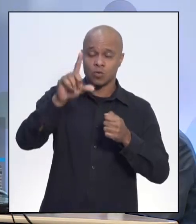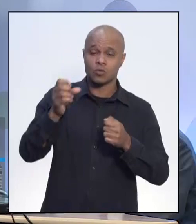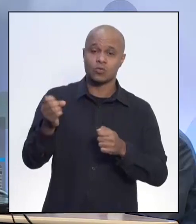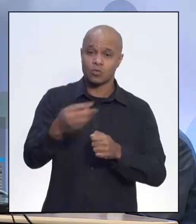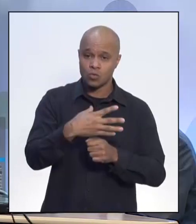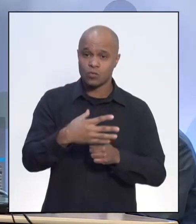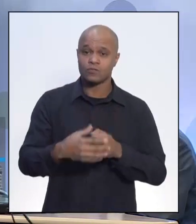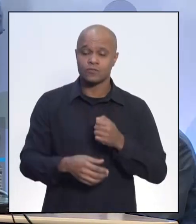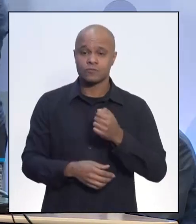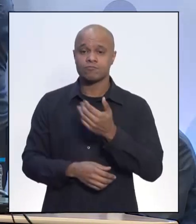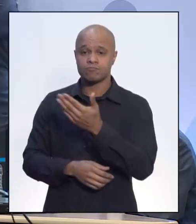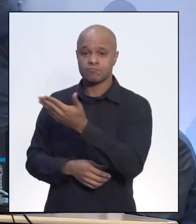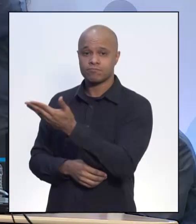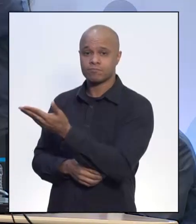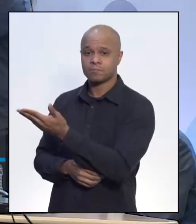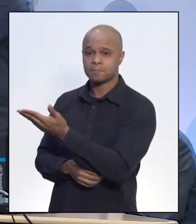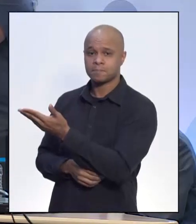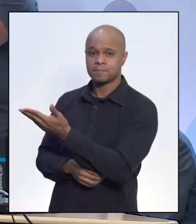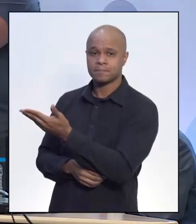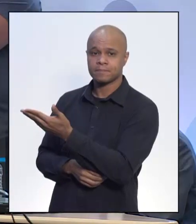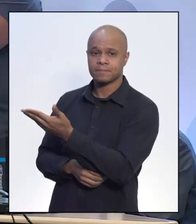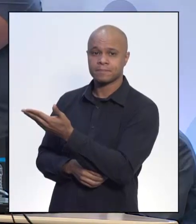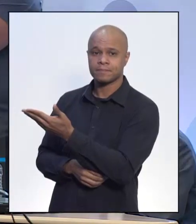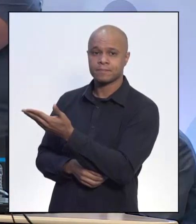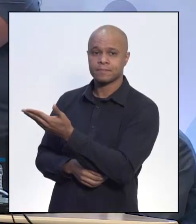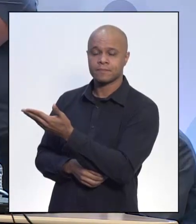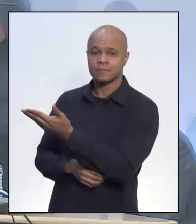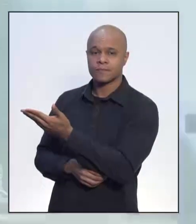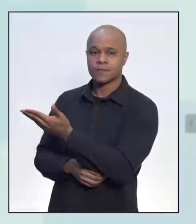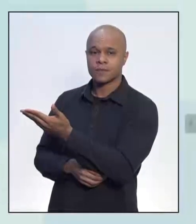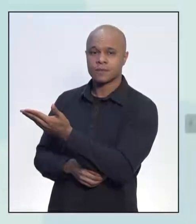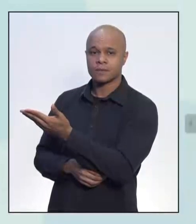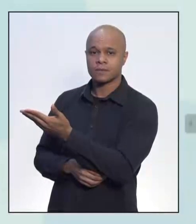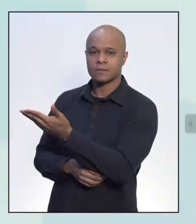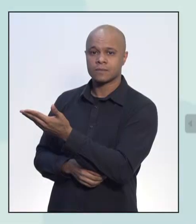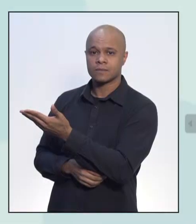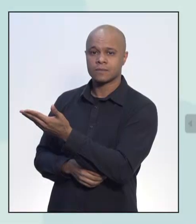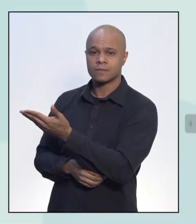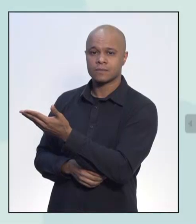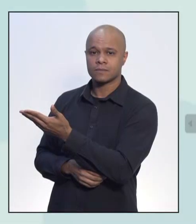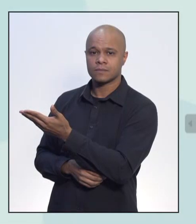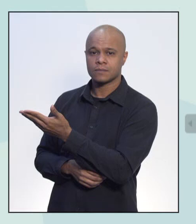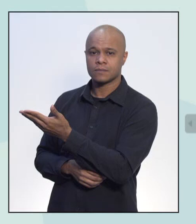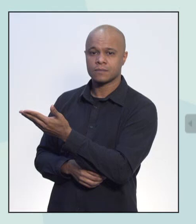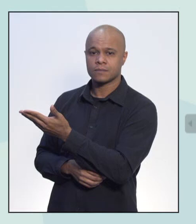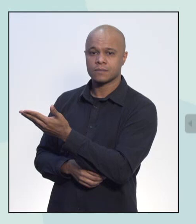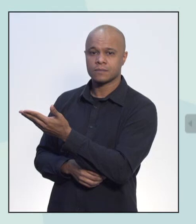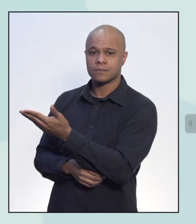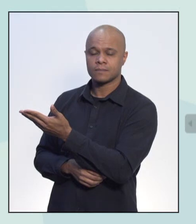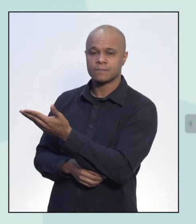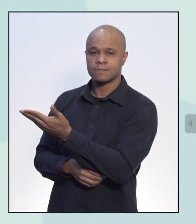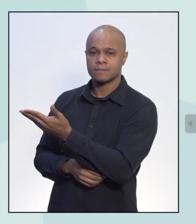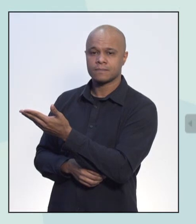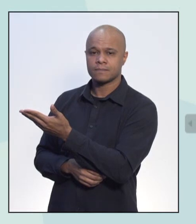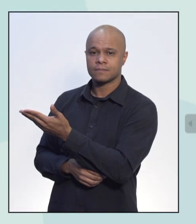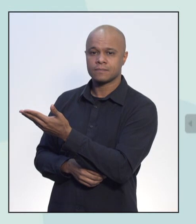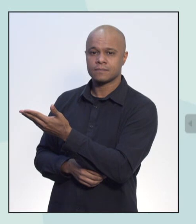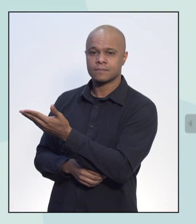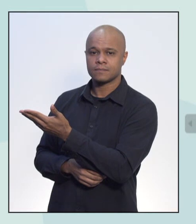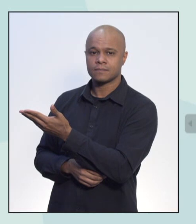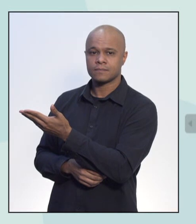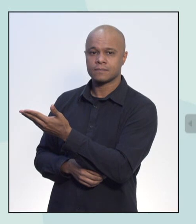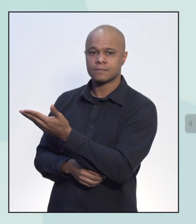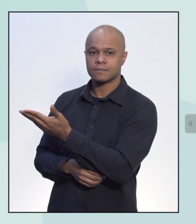aí estão observando na imagem. Tá? Então, foi feito aí o novo World Trade Center, né, apesar de ele